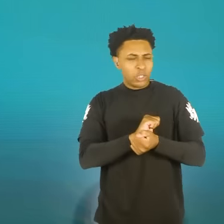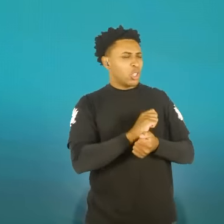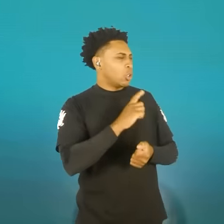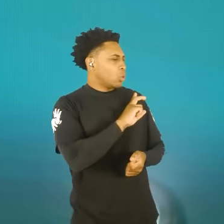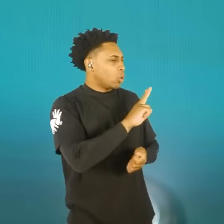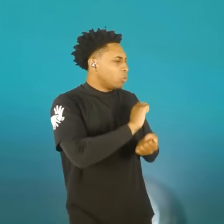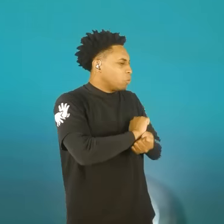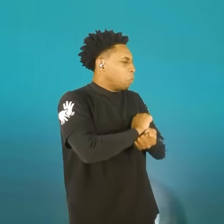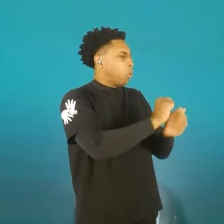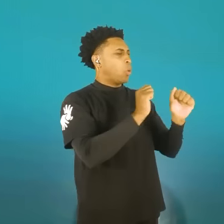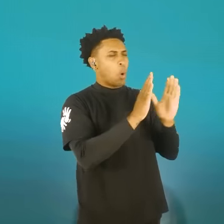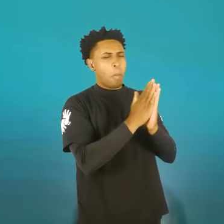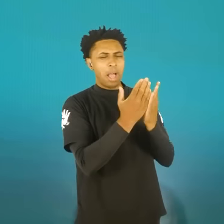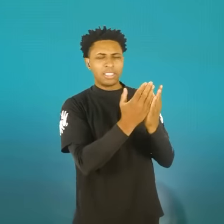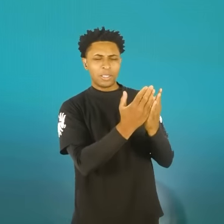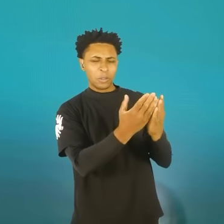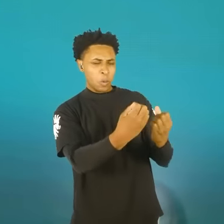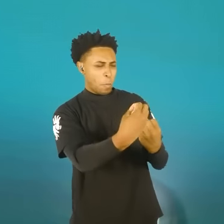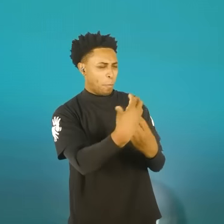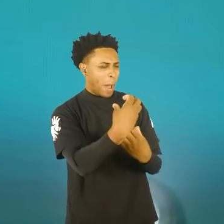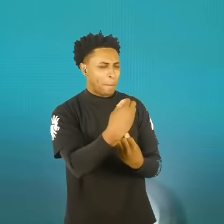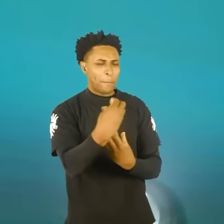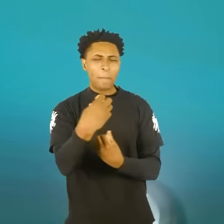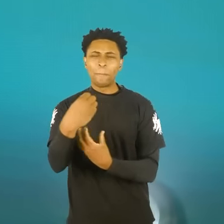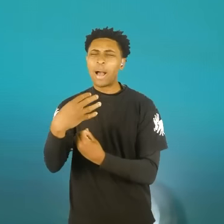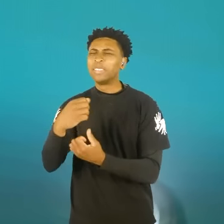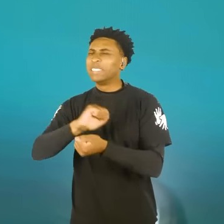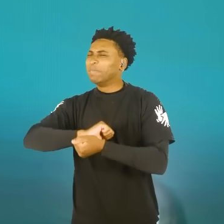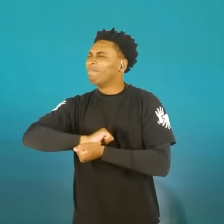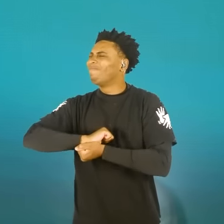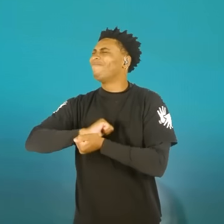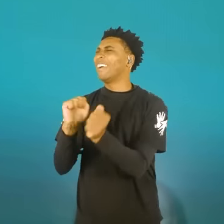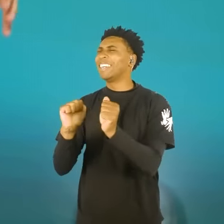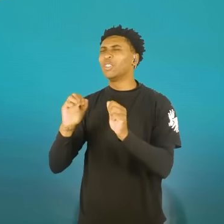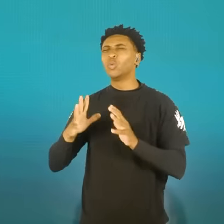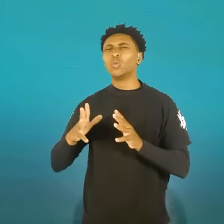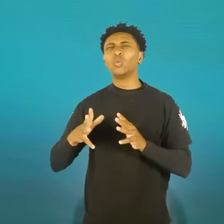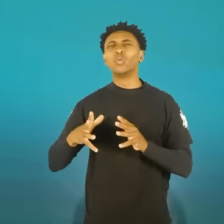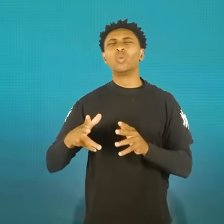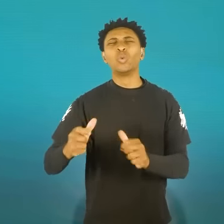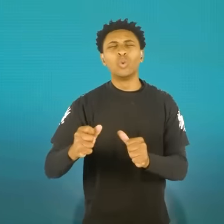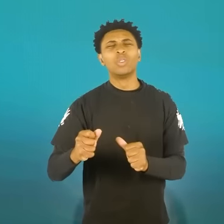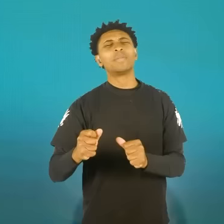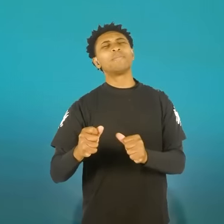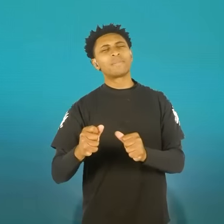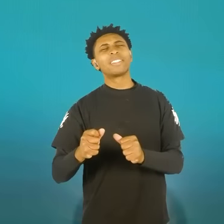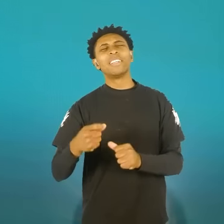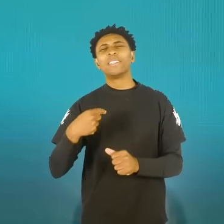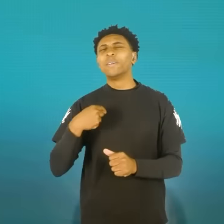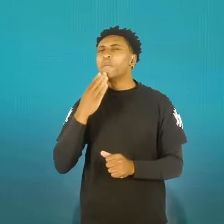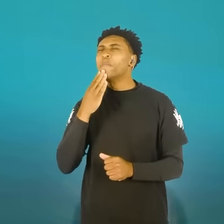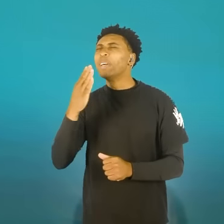Tua palavra venha como um rolo compressor, como um terremoto, libertando-me de tudo aquilo que limita a Tua ação em mim. É o que eu